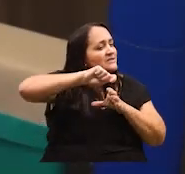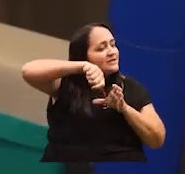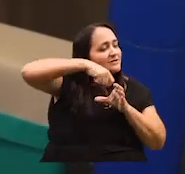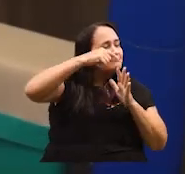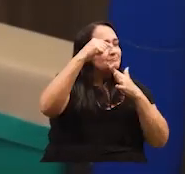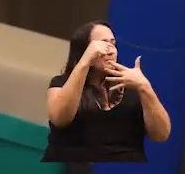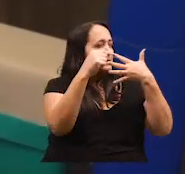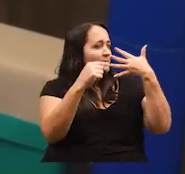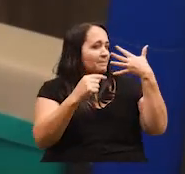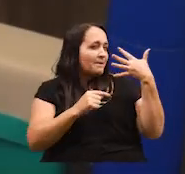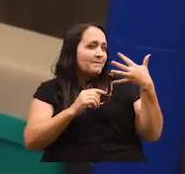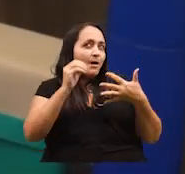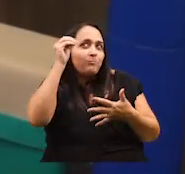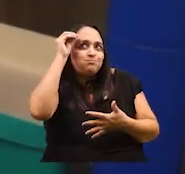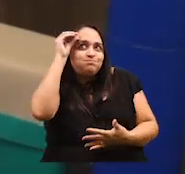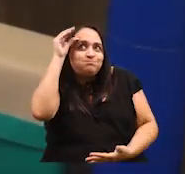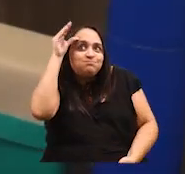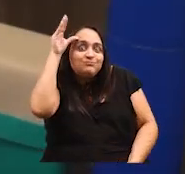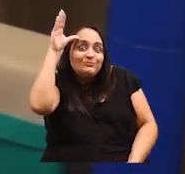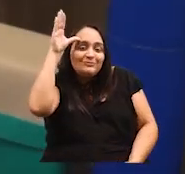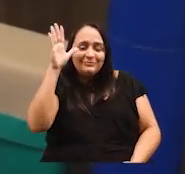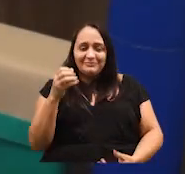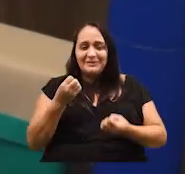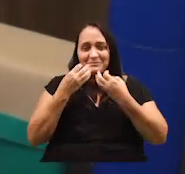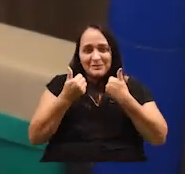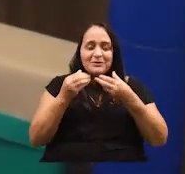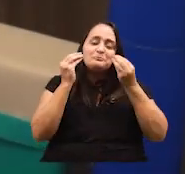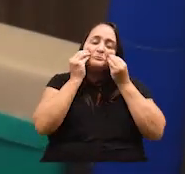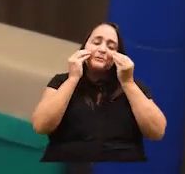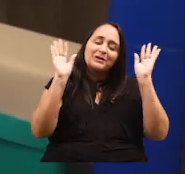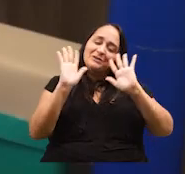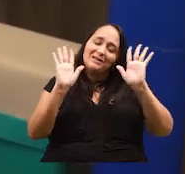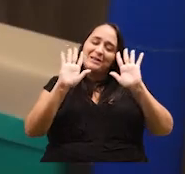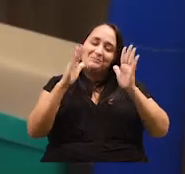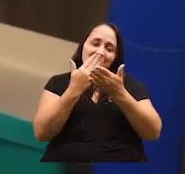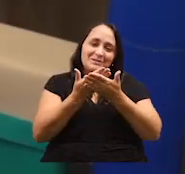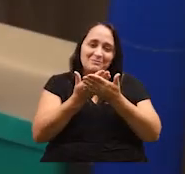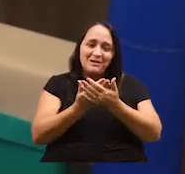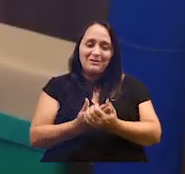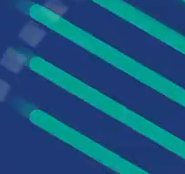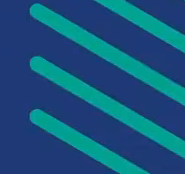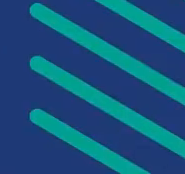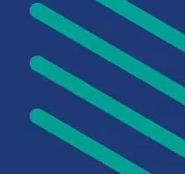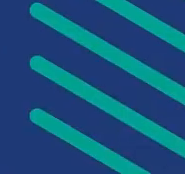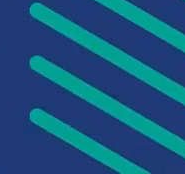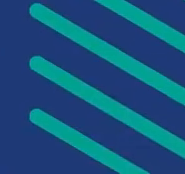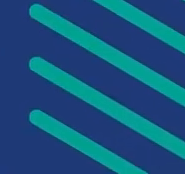receitas e aumentar seu conhecimento, tá bom? Um beijo e até a próxima!